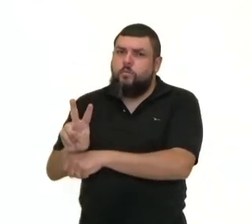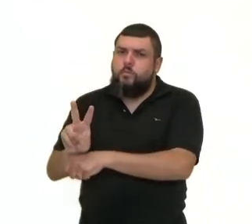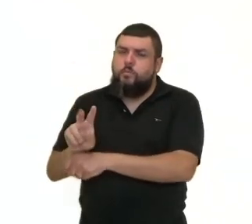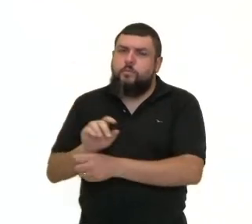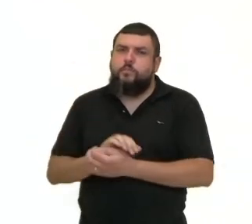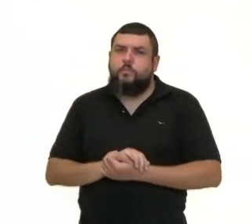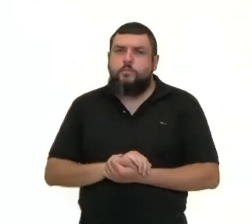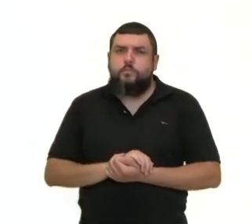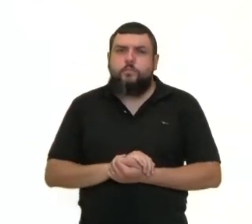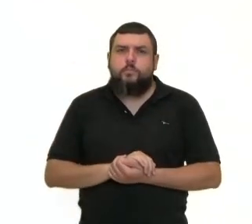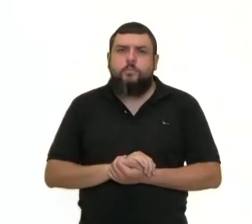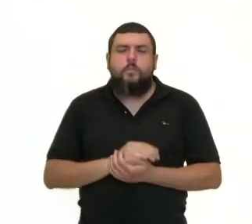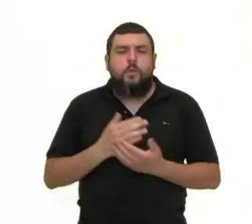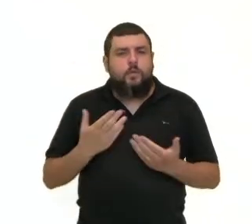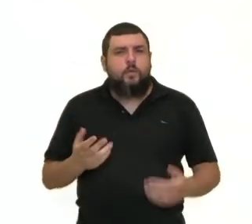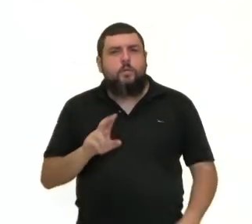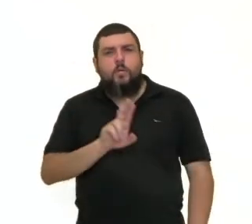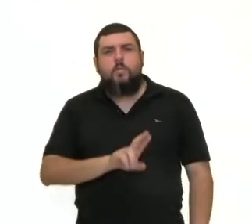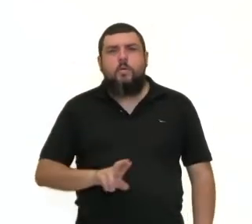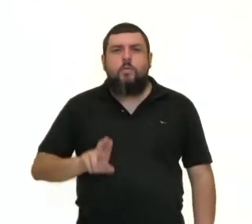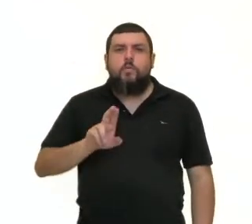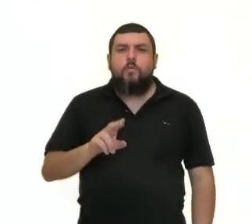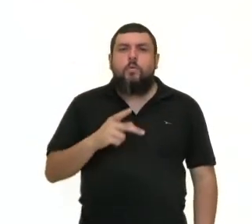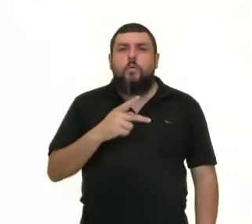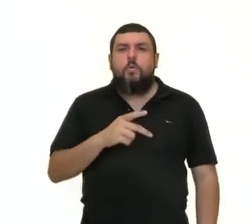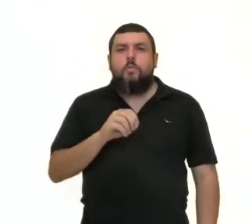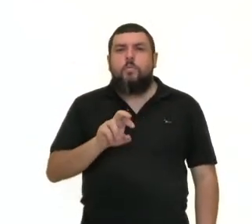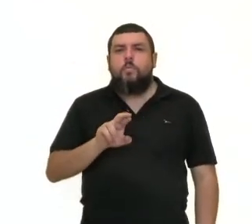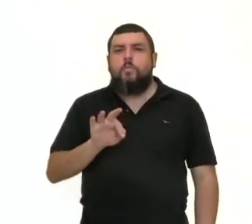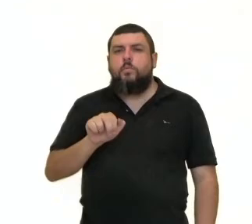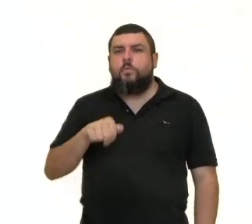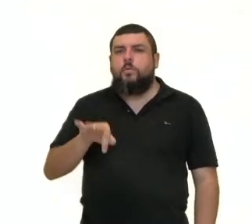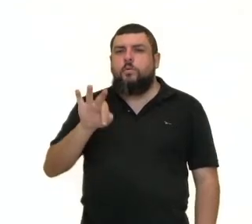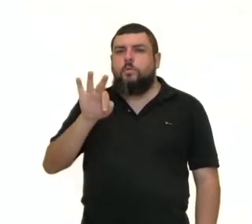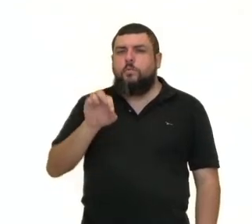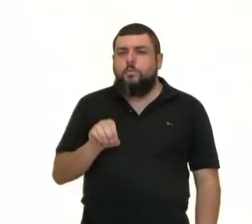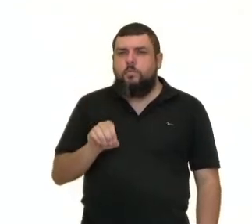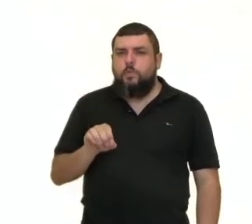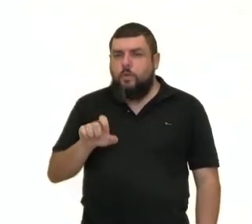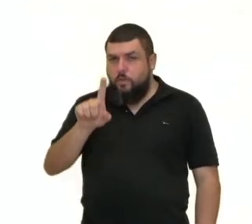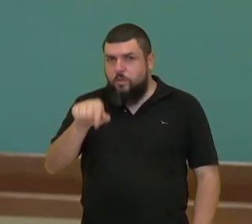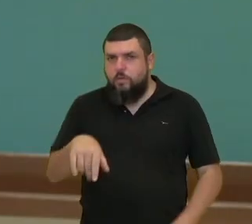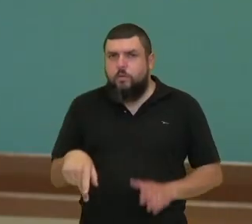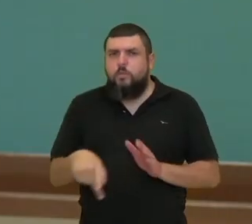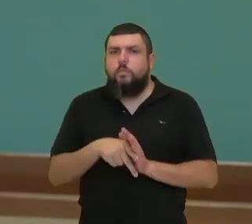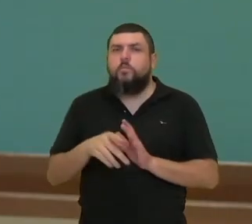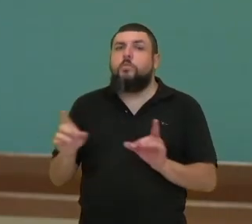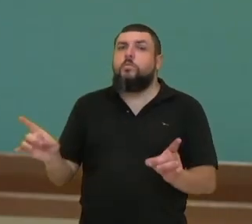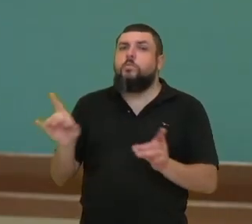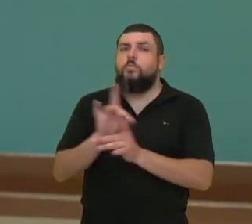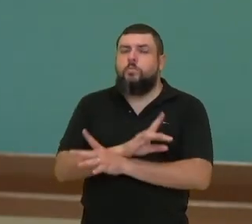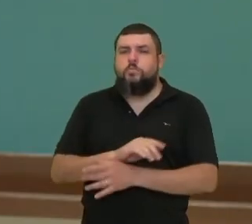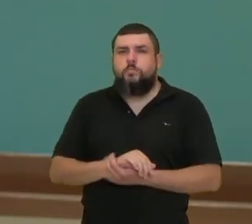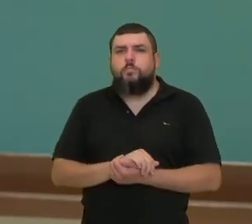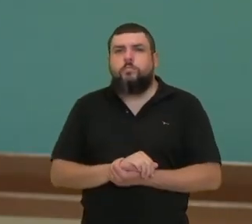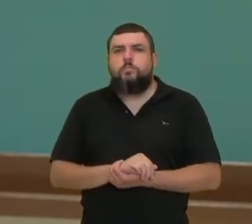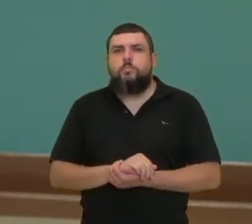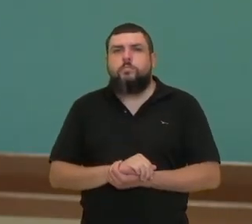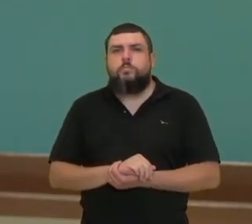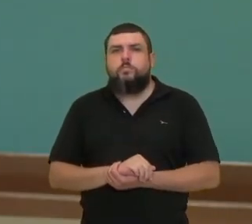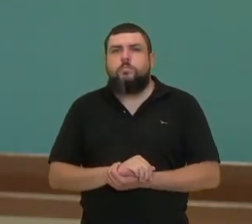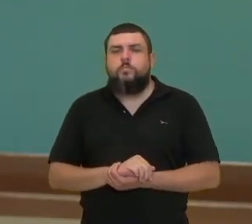pensamento. Então, eu uso uma conjunção conclusiva. Importante relembrar também que